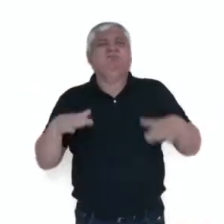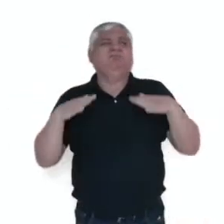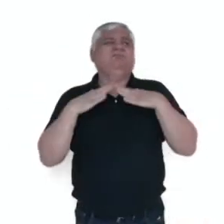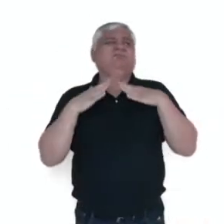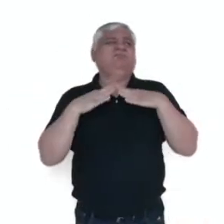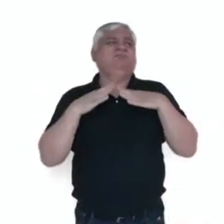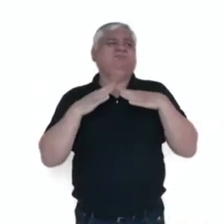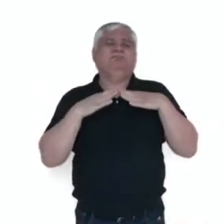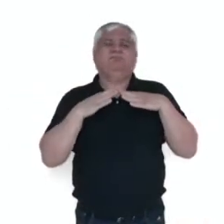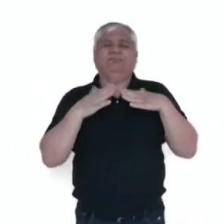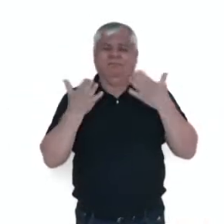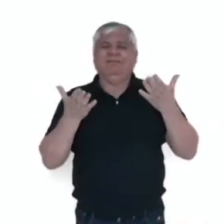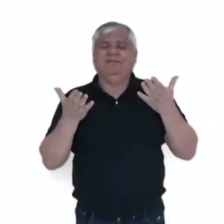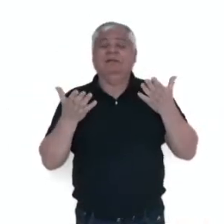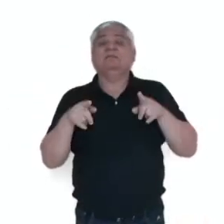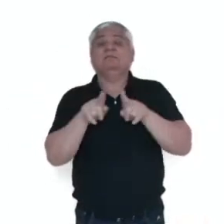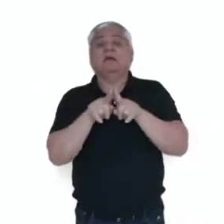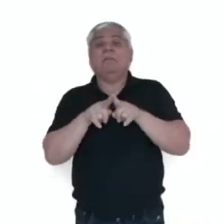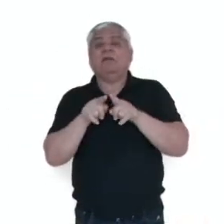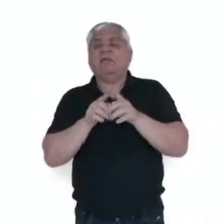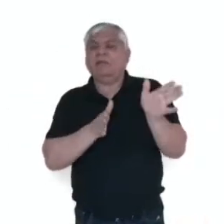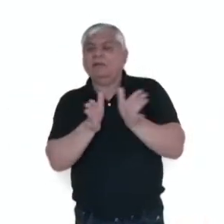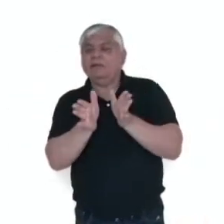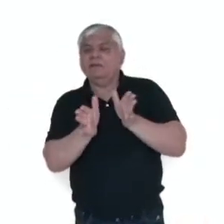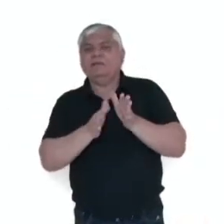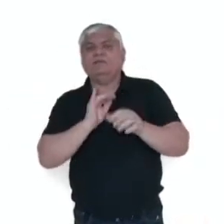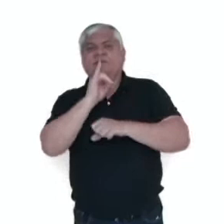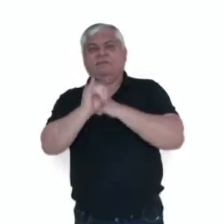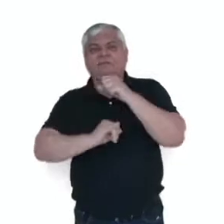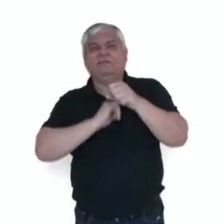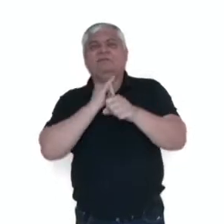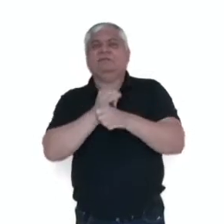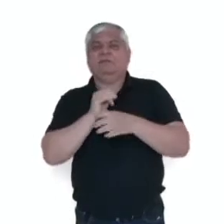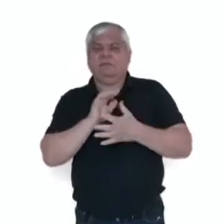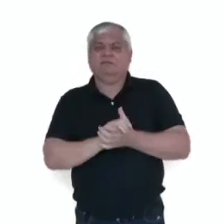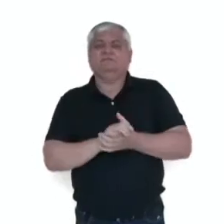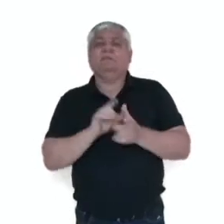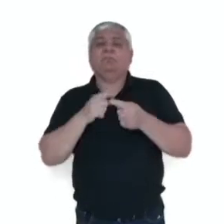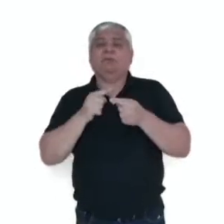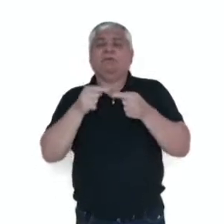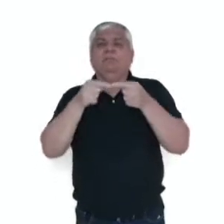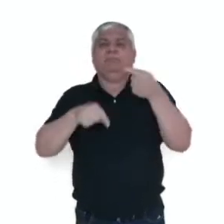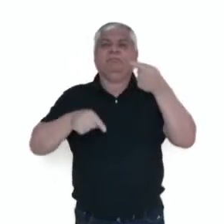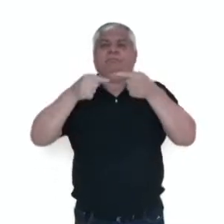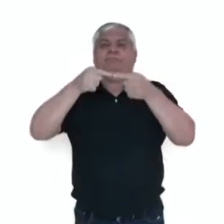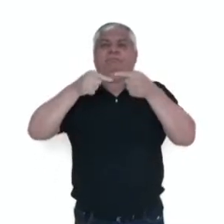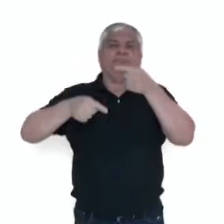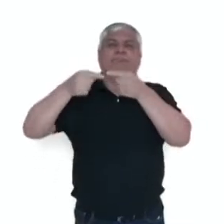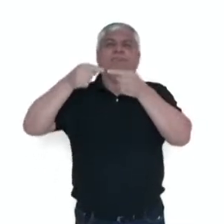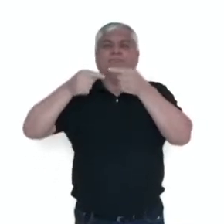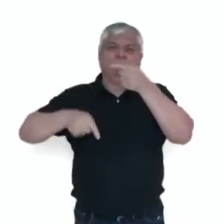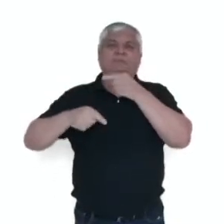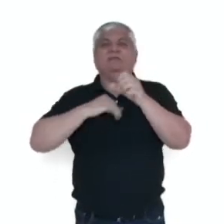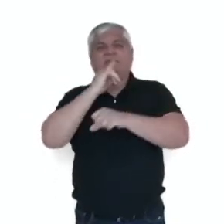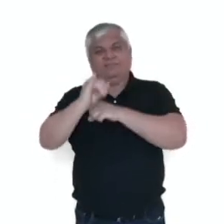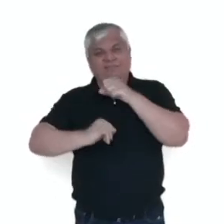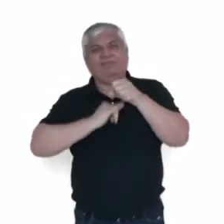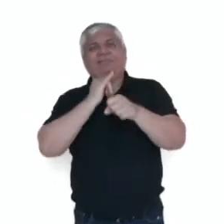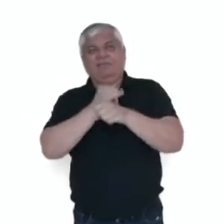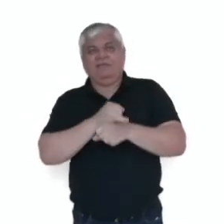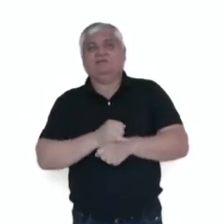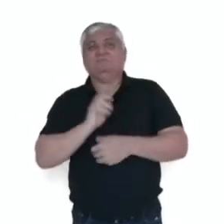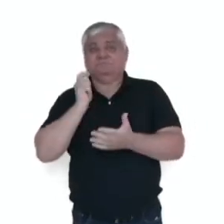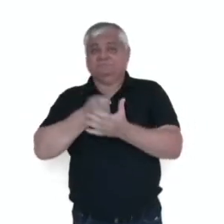casa e a dificuldade de acesso à internet, pois o sinal às vezes é ruim, além dela ter um